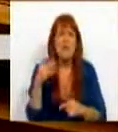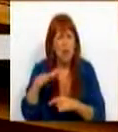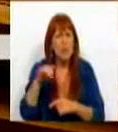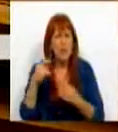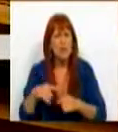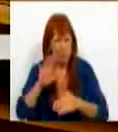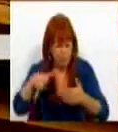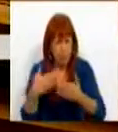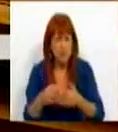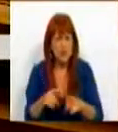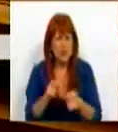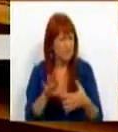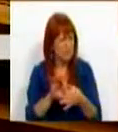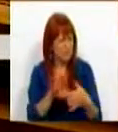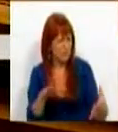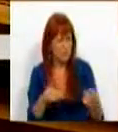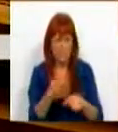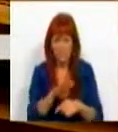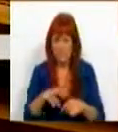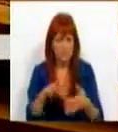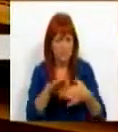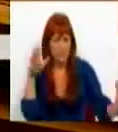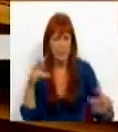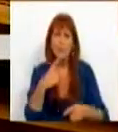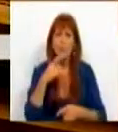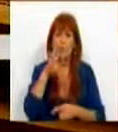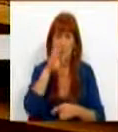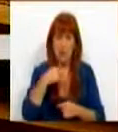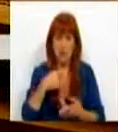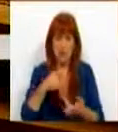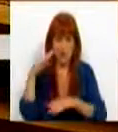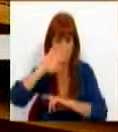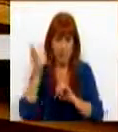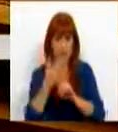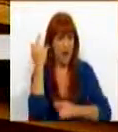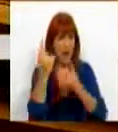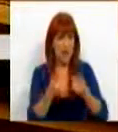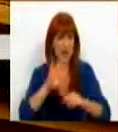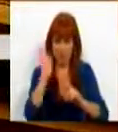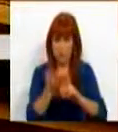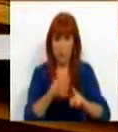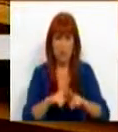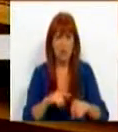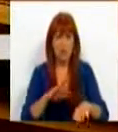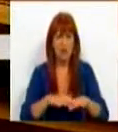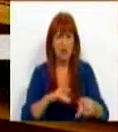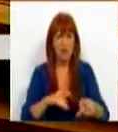maneira até são propostas contra a natura, porque no fundo a pergunta é, se estamos a penalizar alguém que já foi condenado por